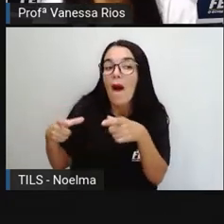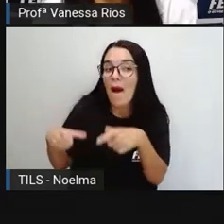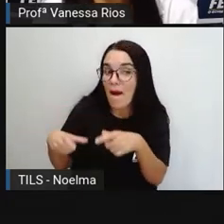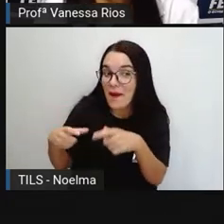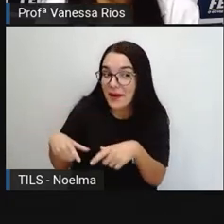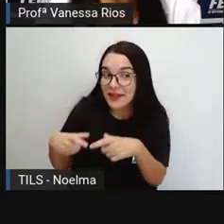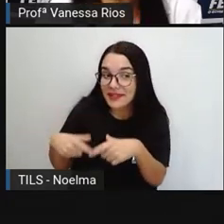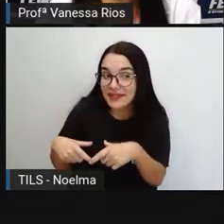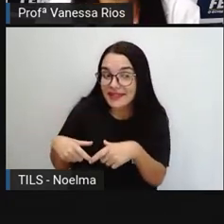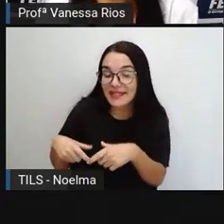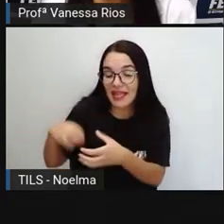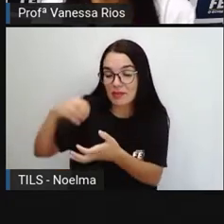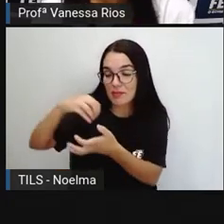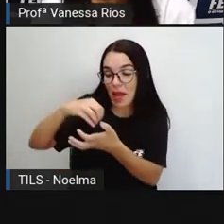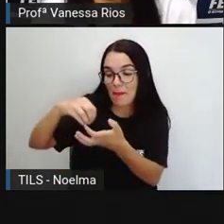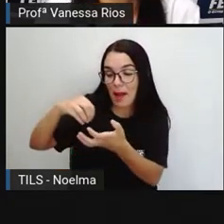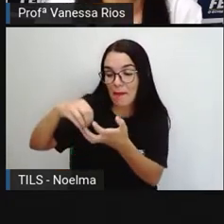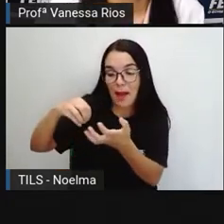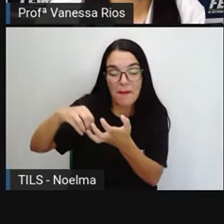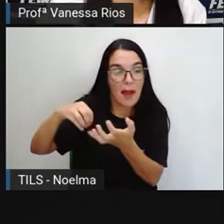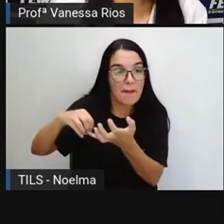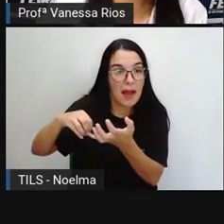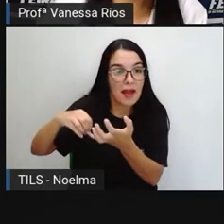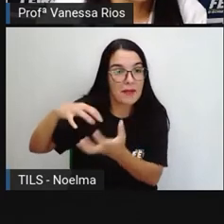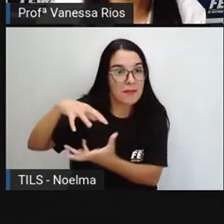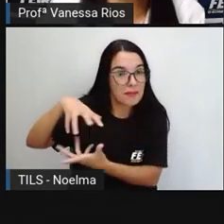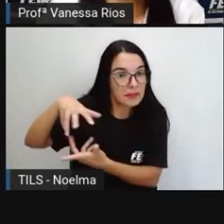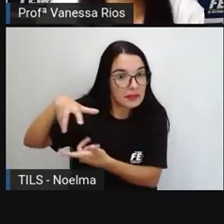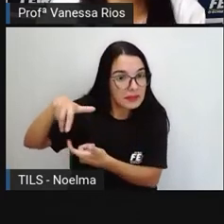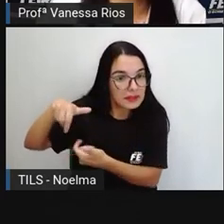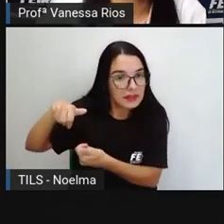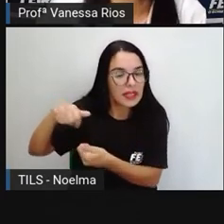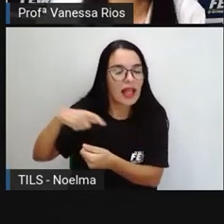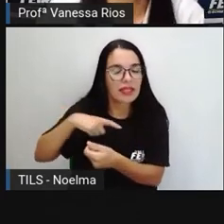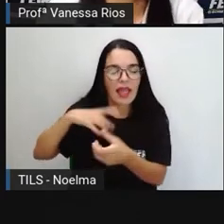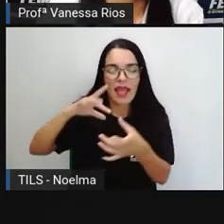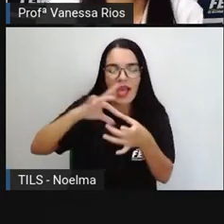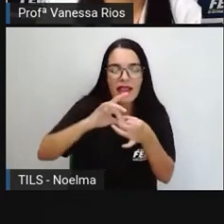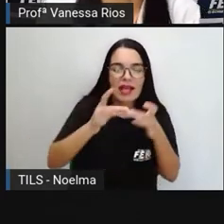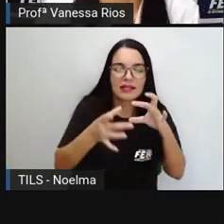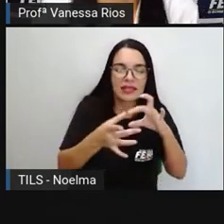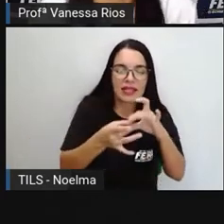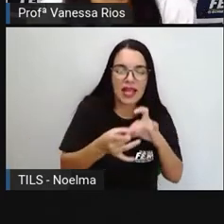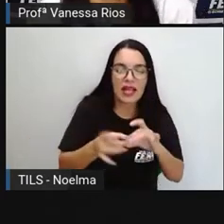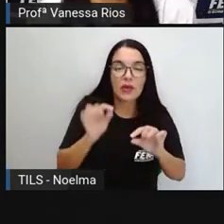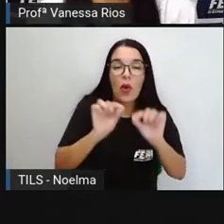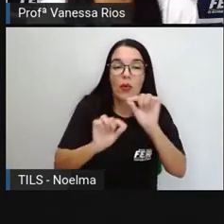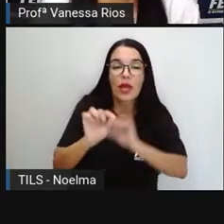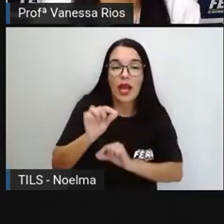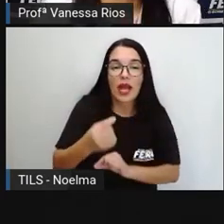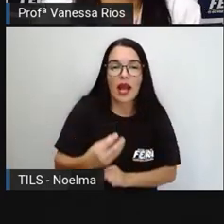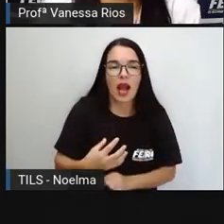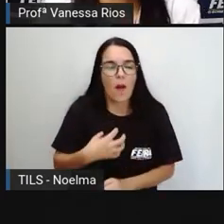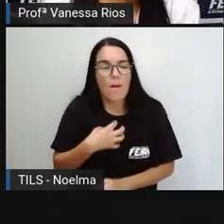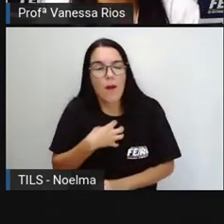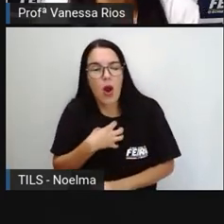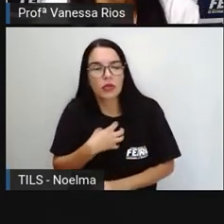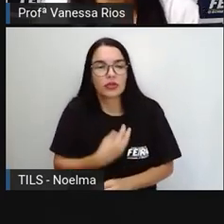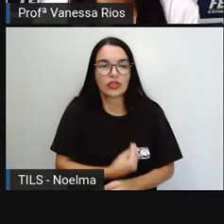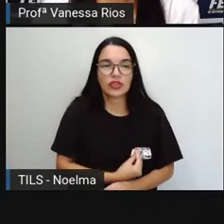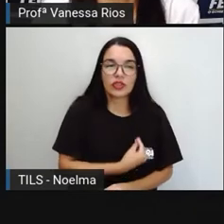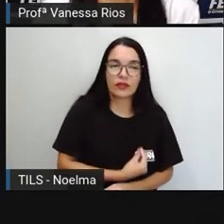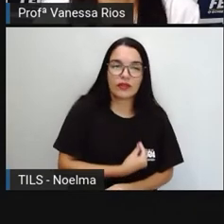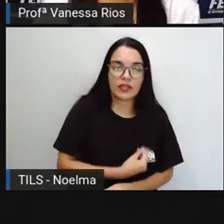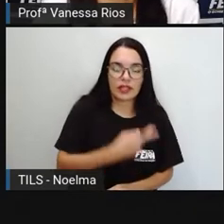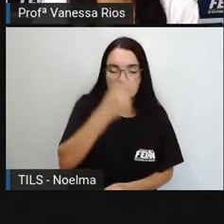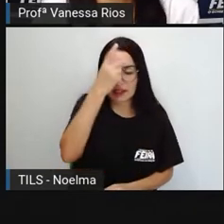pelos vários continentes do planeta, está justamente relacionado a esse modo de vida de passar de um lugar